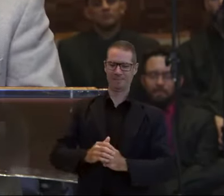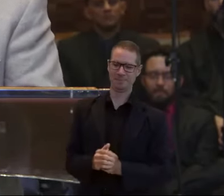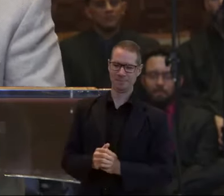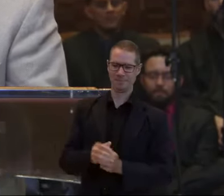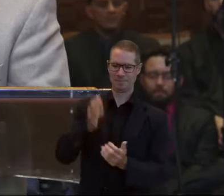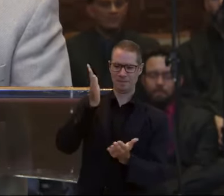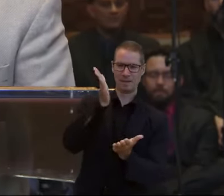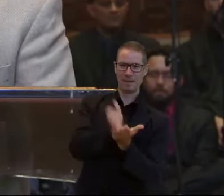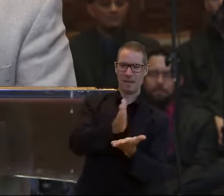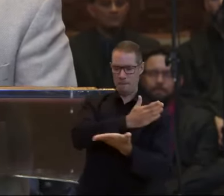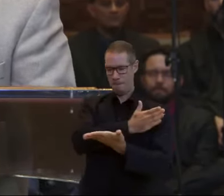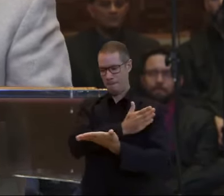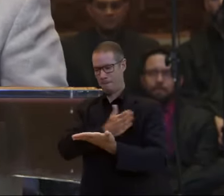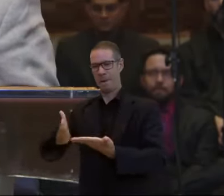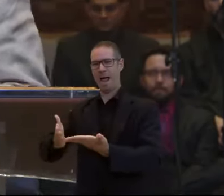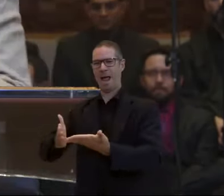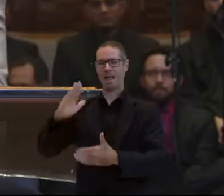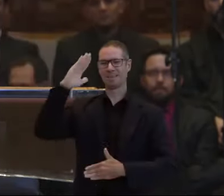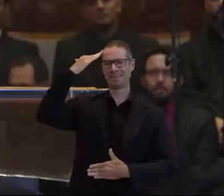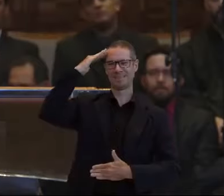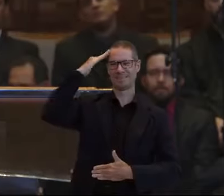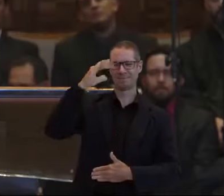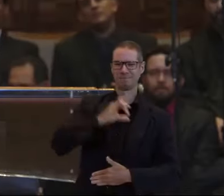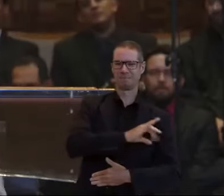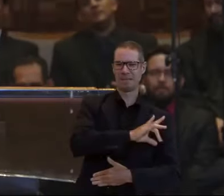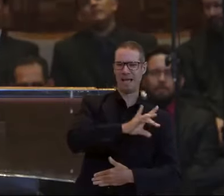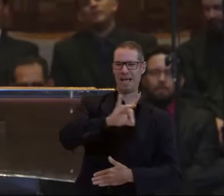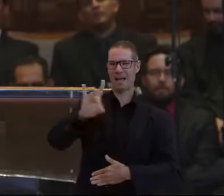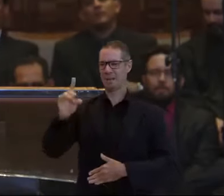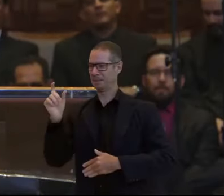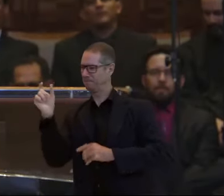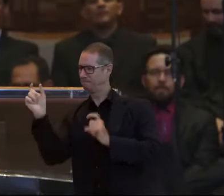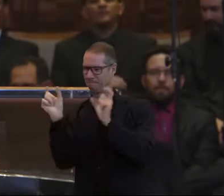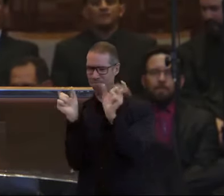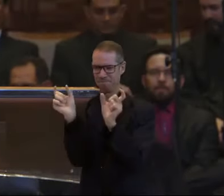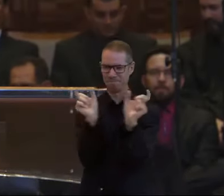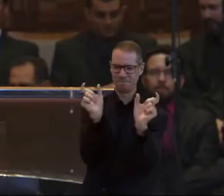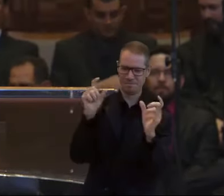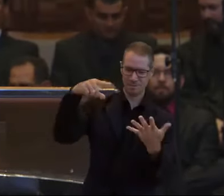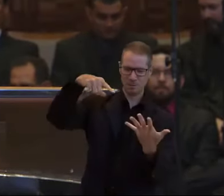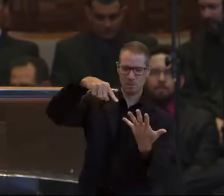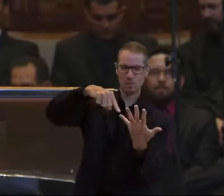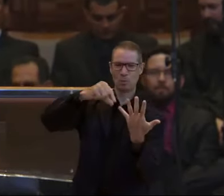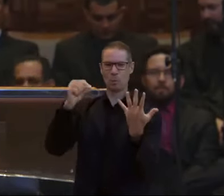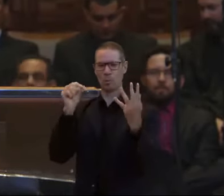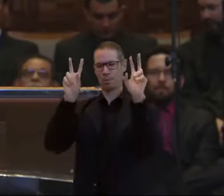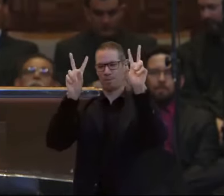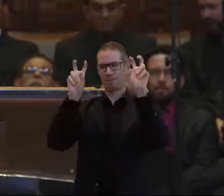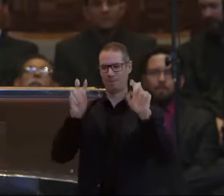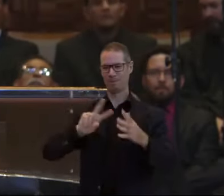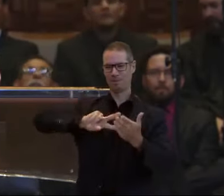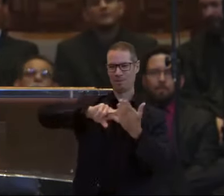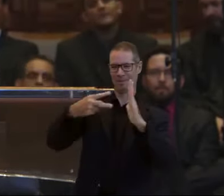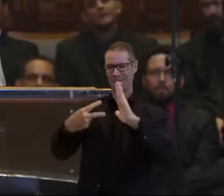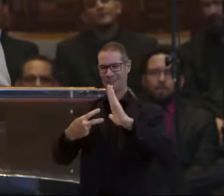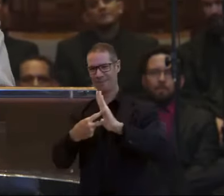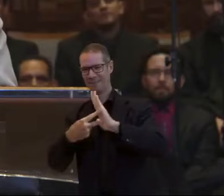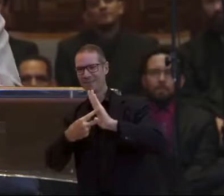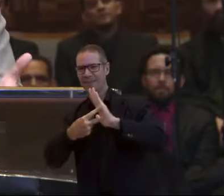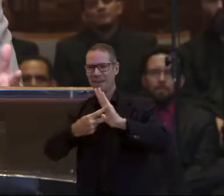partir dela tentar entender o que cada uma dessas palavras que a gente escolheu para esse tema significam à